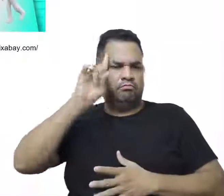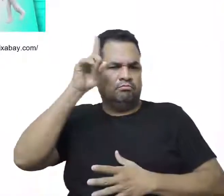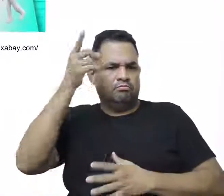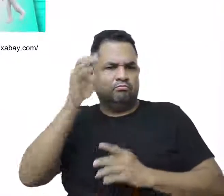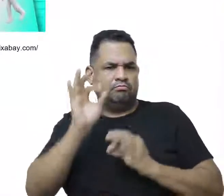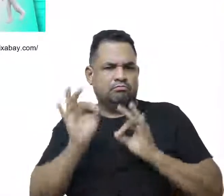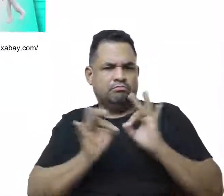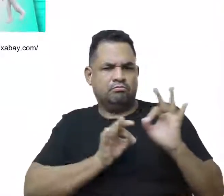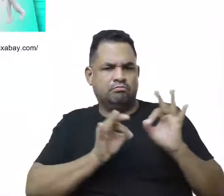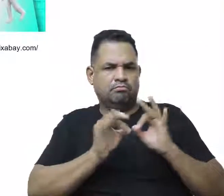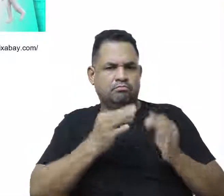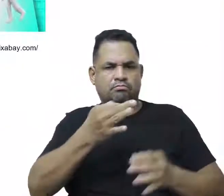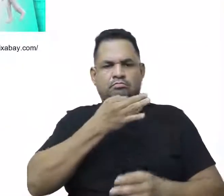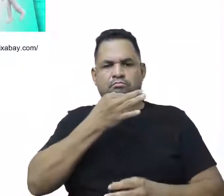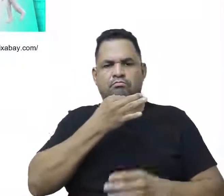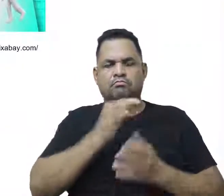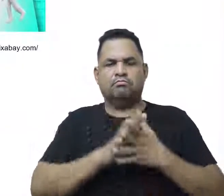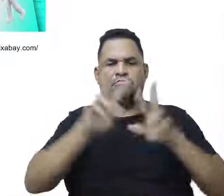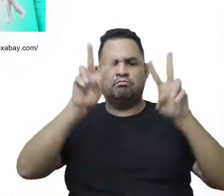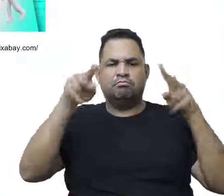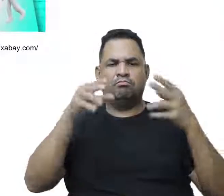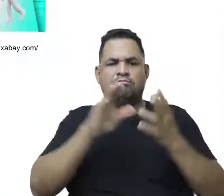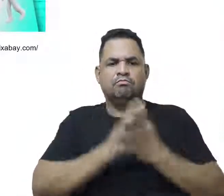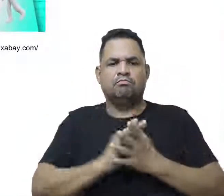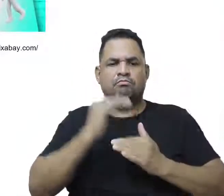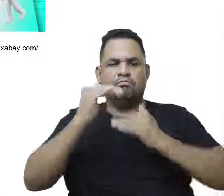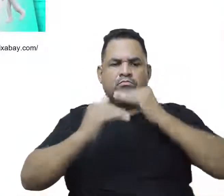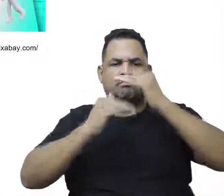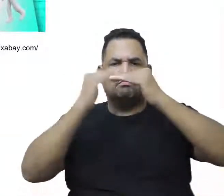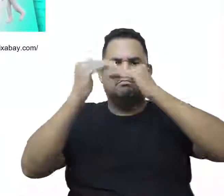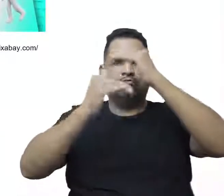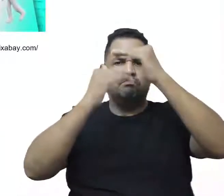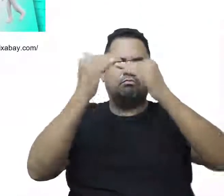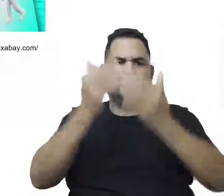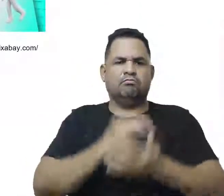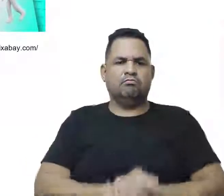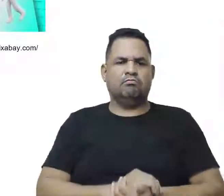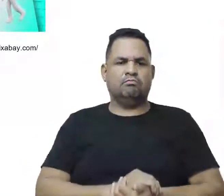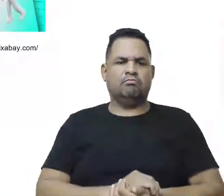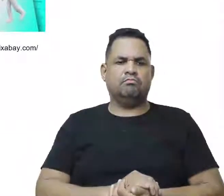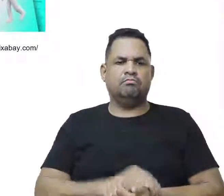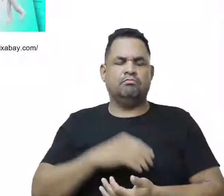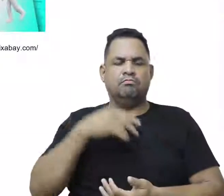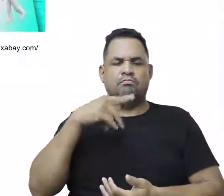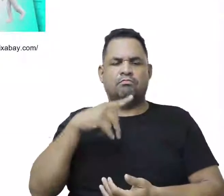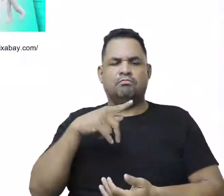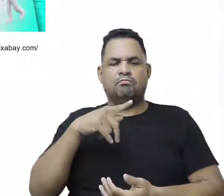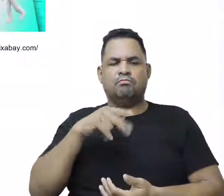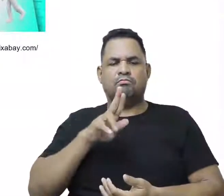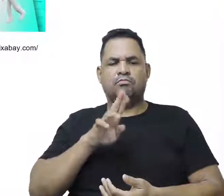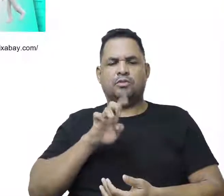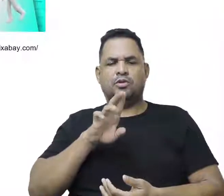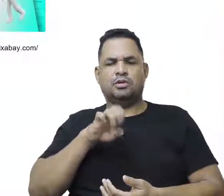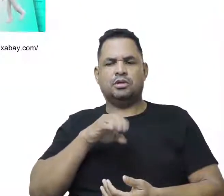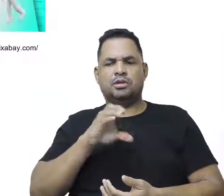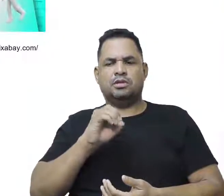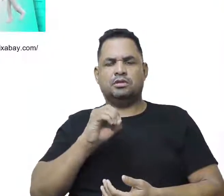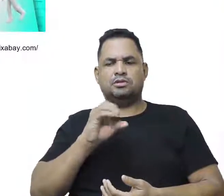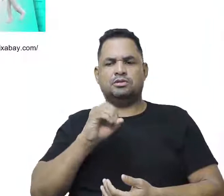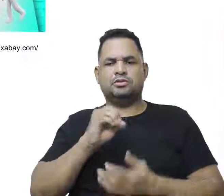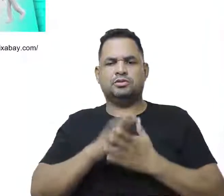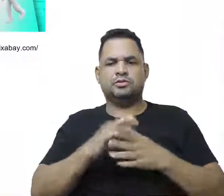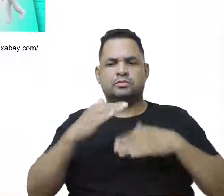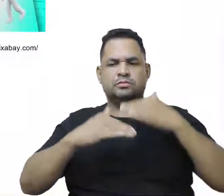orientavam as discussões sobre esse tema era de Progresso progresso através de que